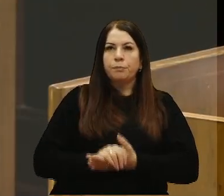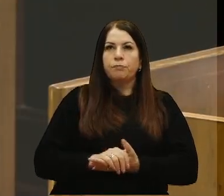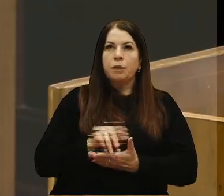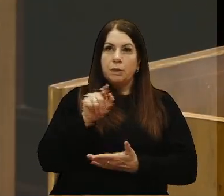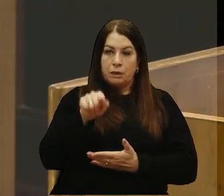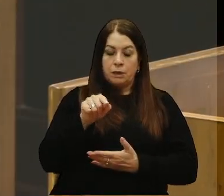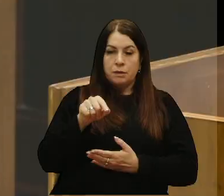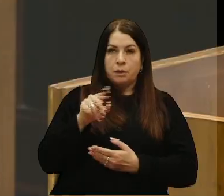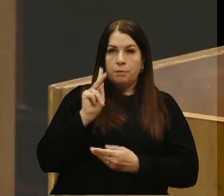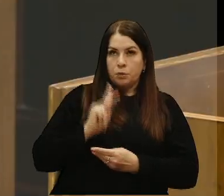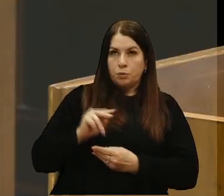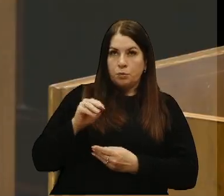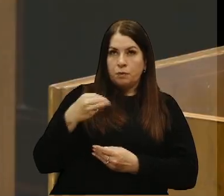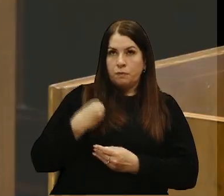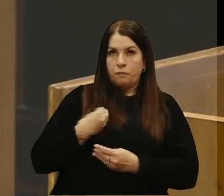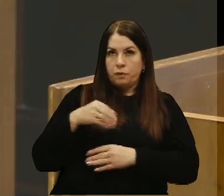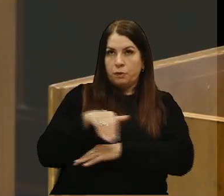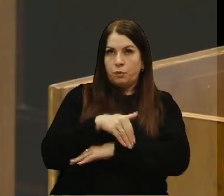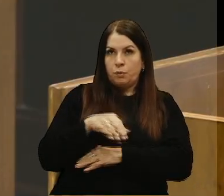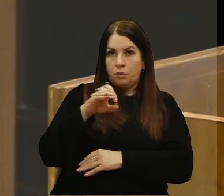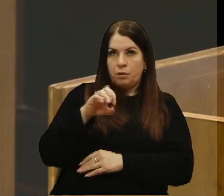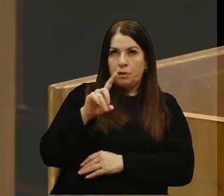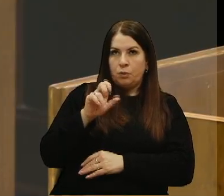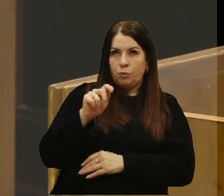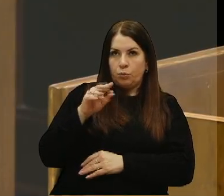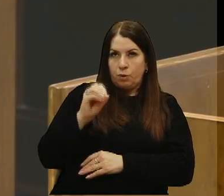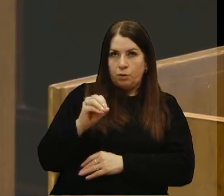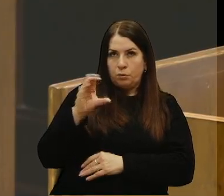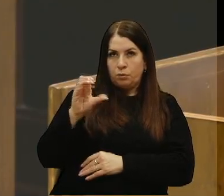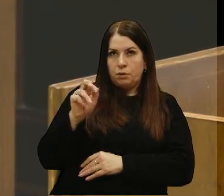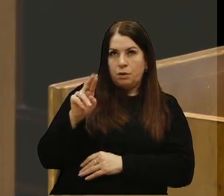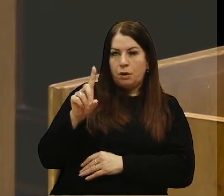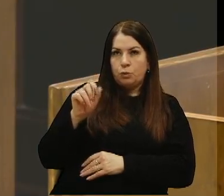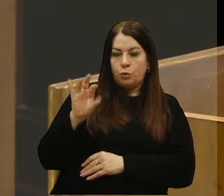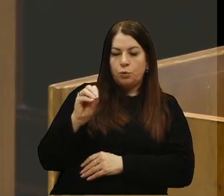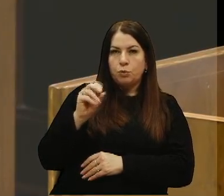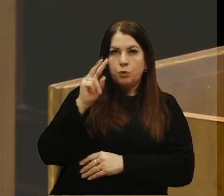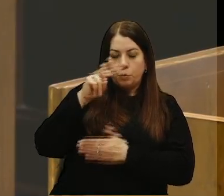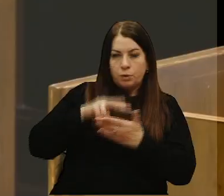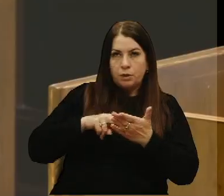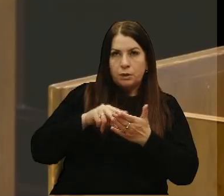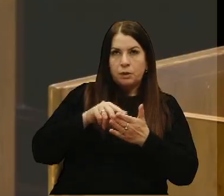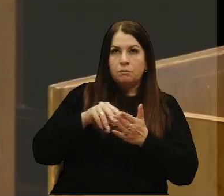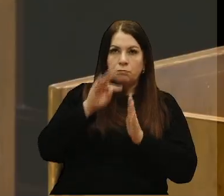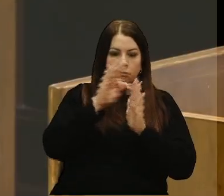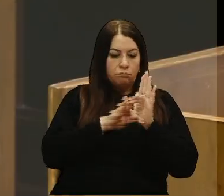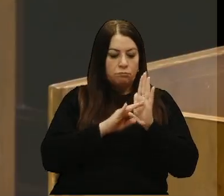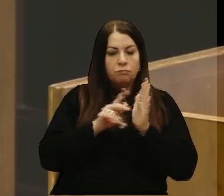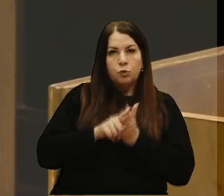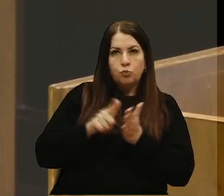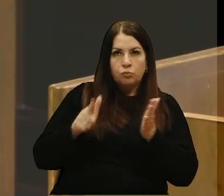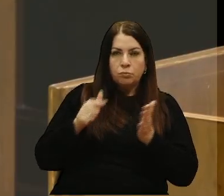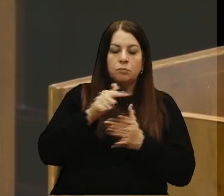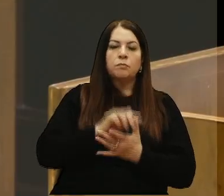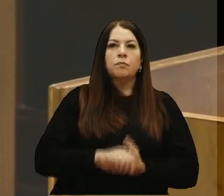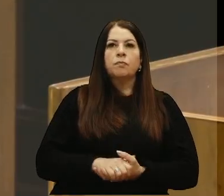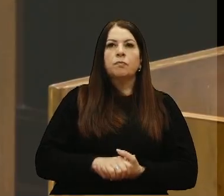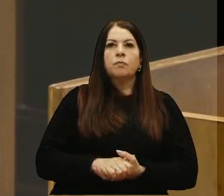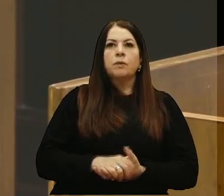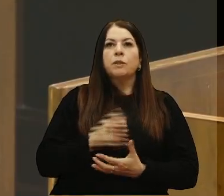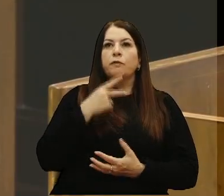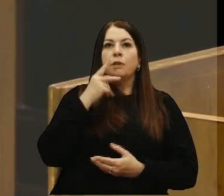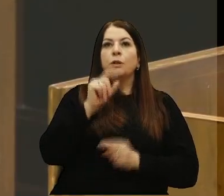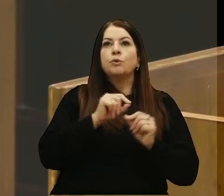Esse morador de rua, Eduardo Cardoso. Eu li a matéria aqui do jornal, né?